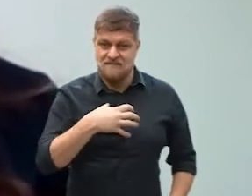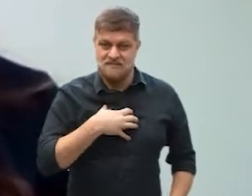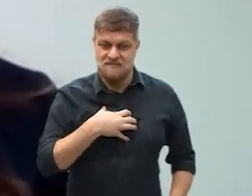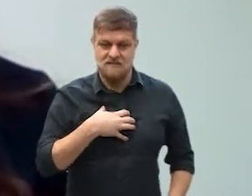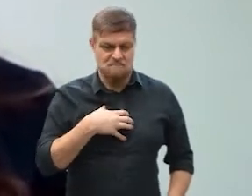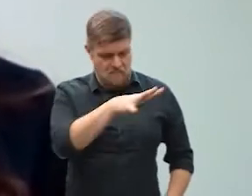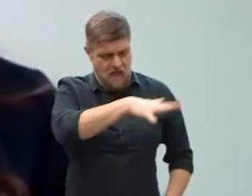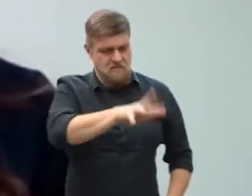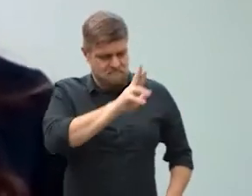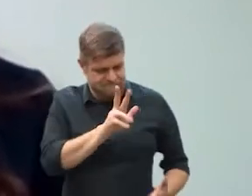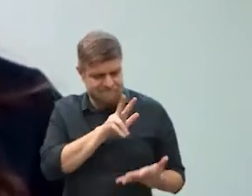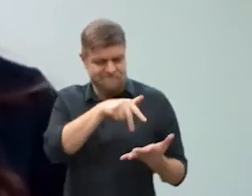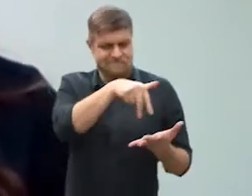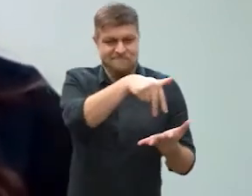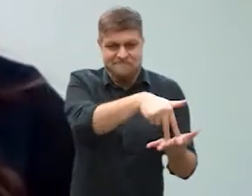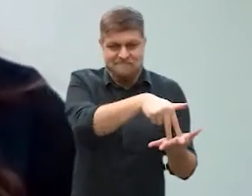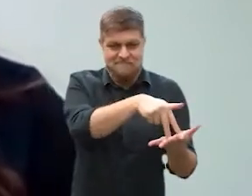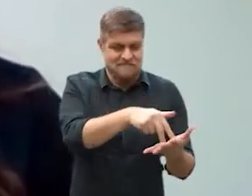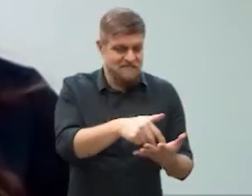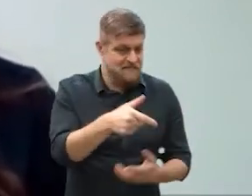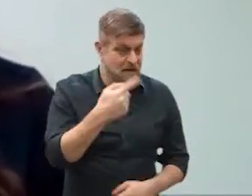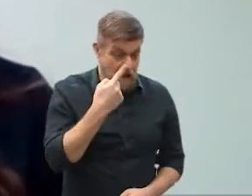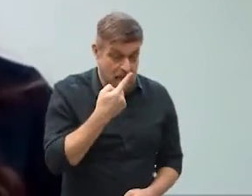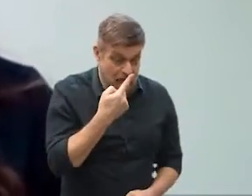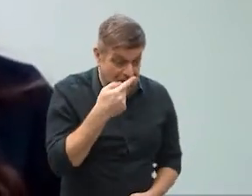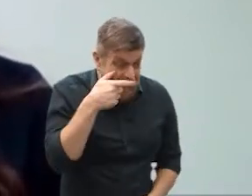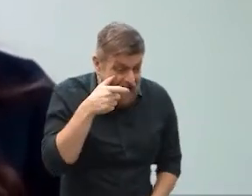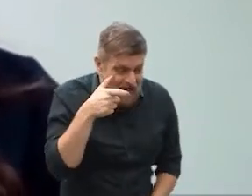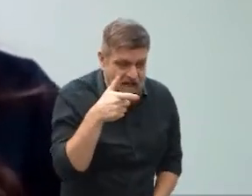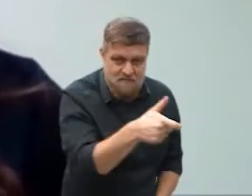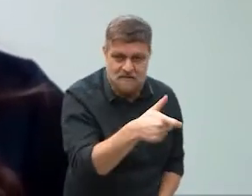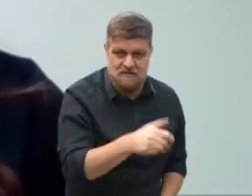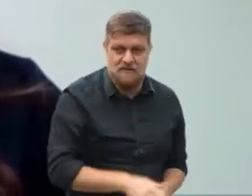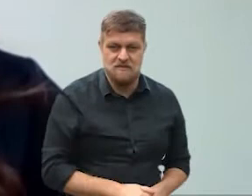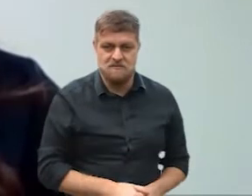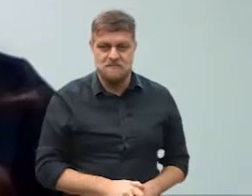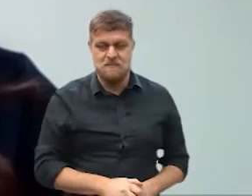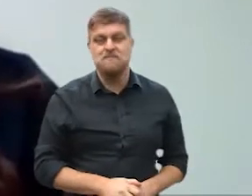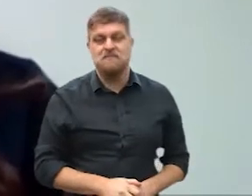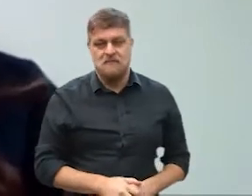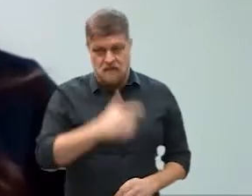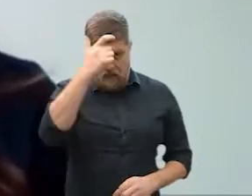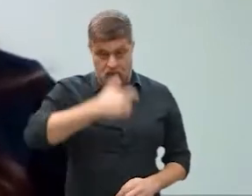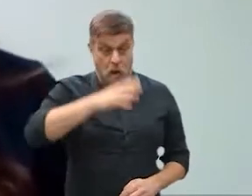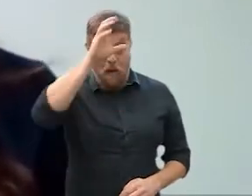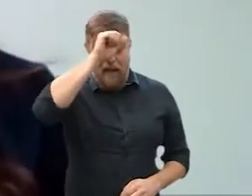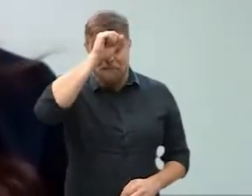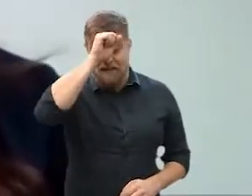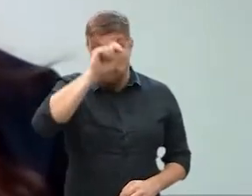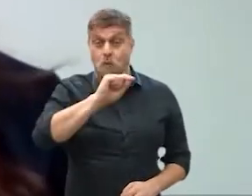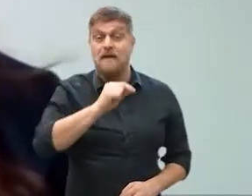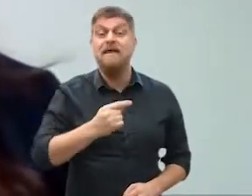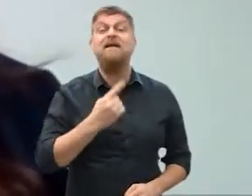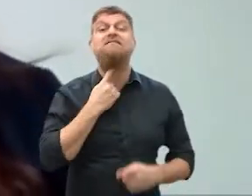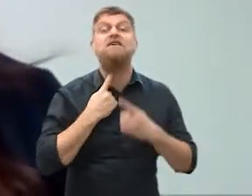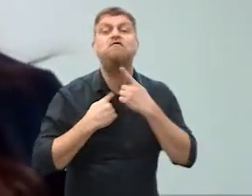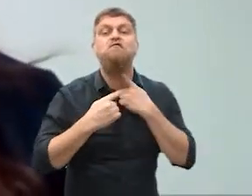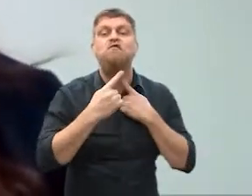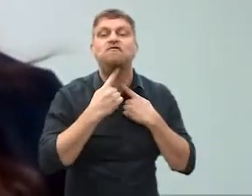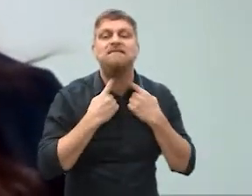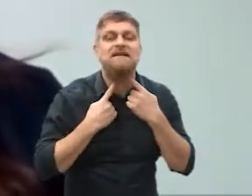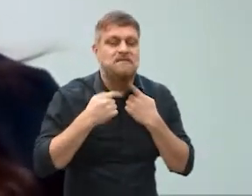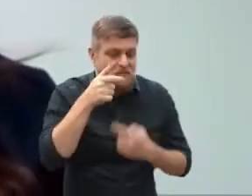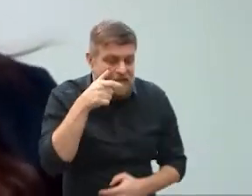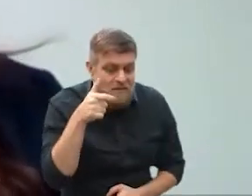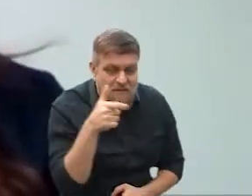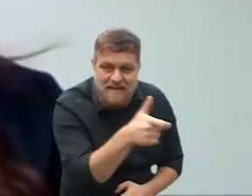mais engajados, engajadas, né, ao longo desse processo de aprendizagem, porque é um processo de escolha, né, então eu aprendo aquilo que eu quero me aprofundar, naquele caminho